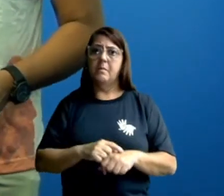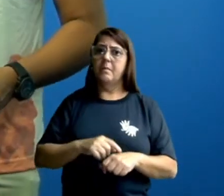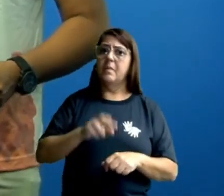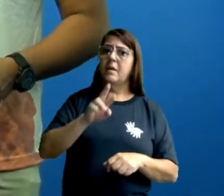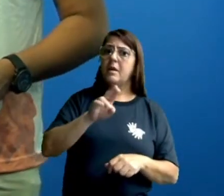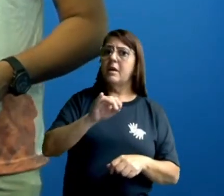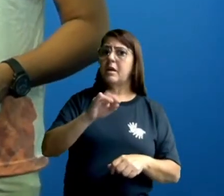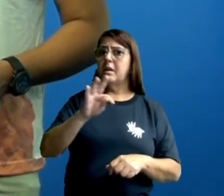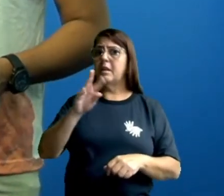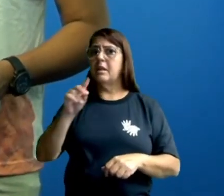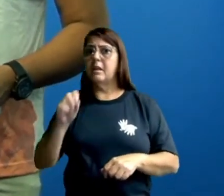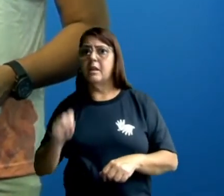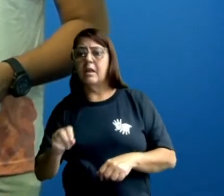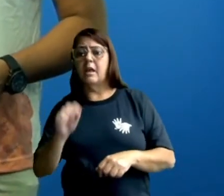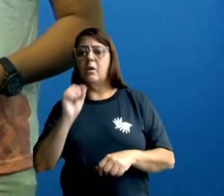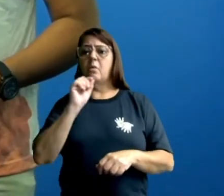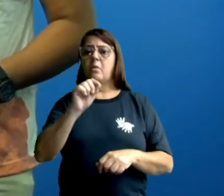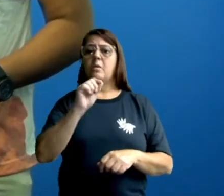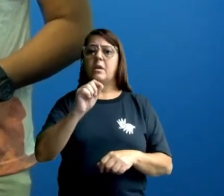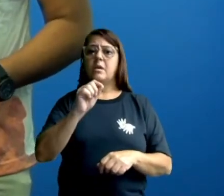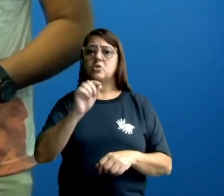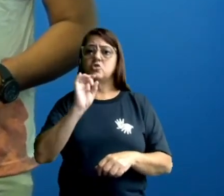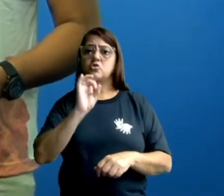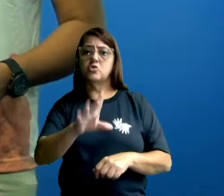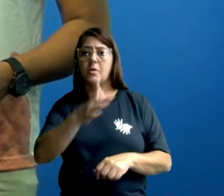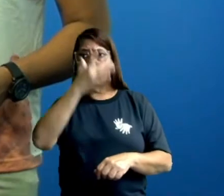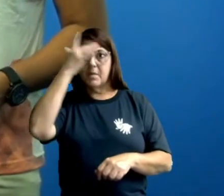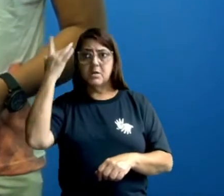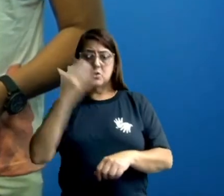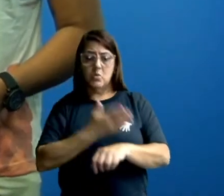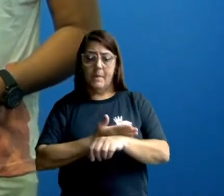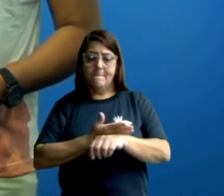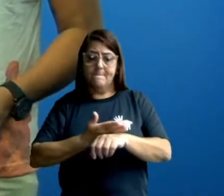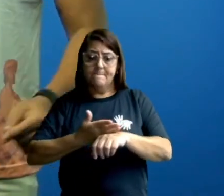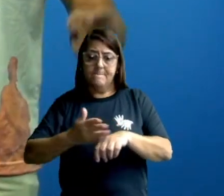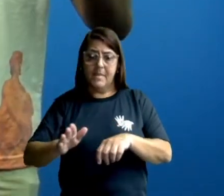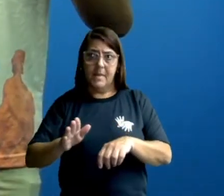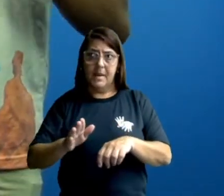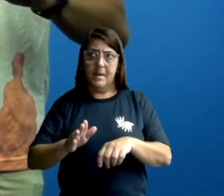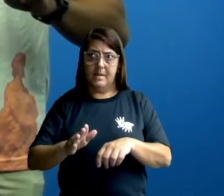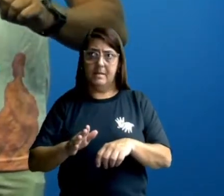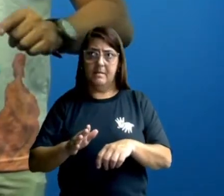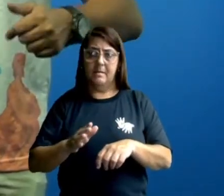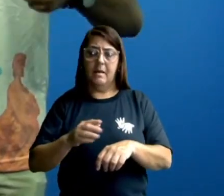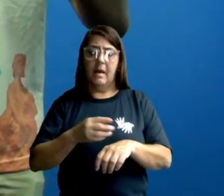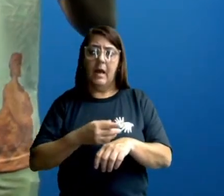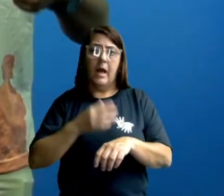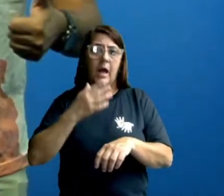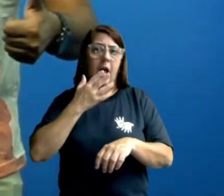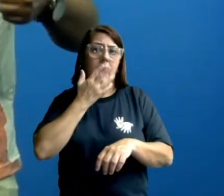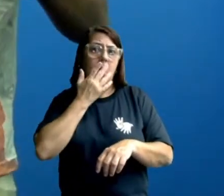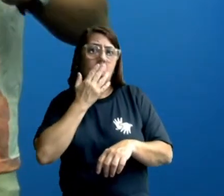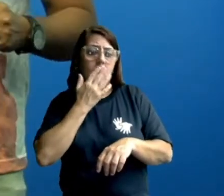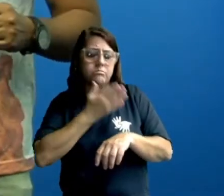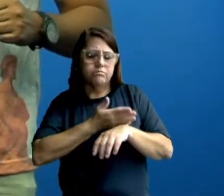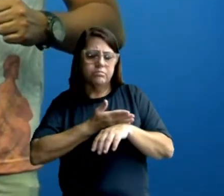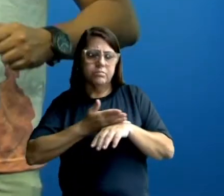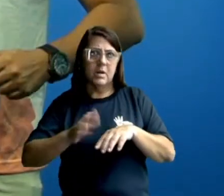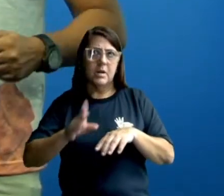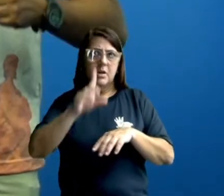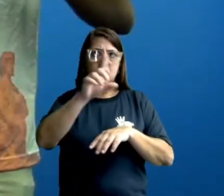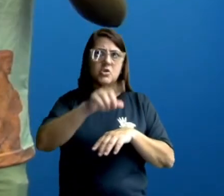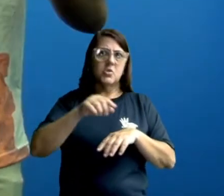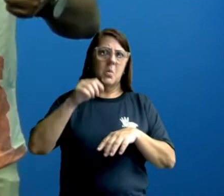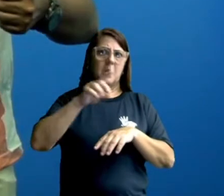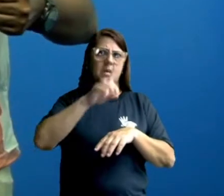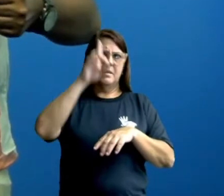Hitler, apenas a raça branca, ariana, é quem era a escolhida de Deus,